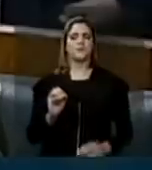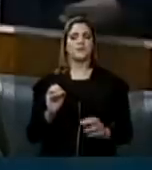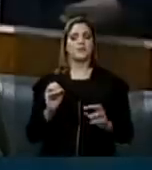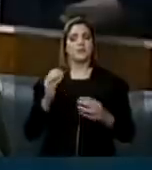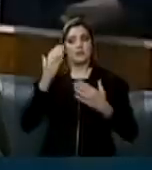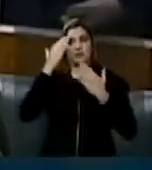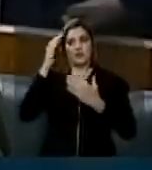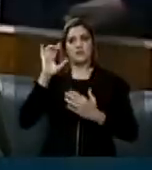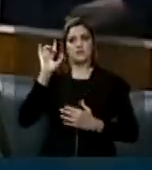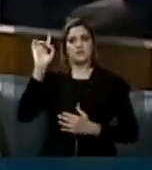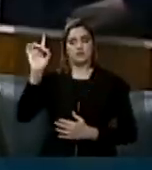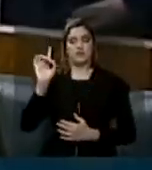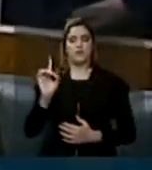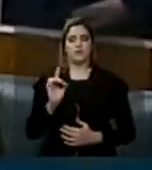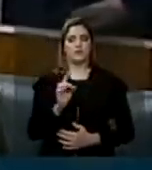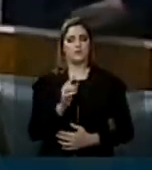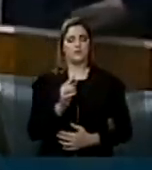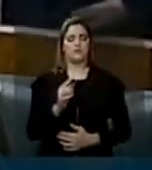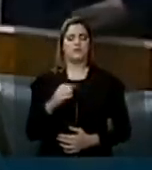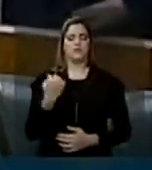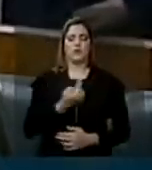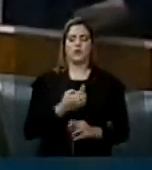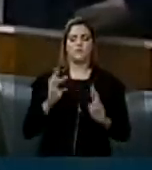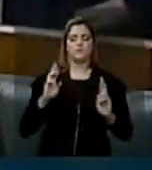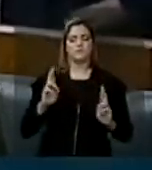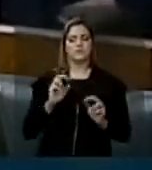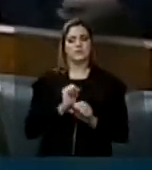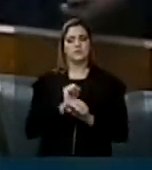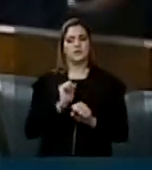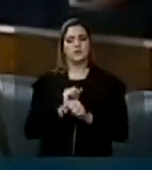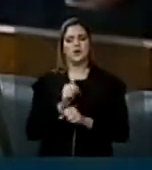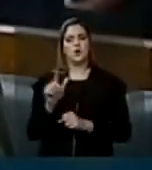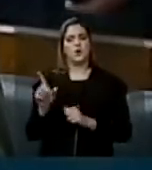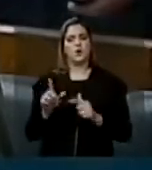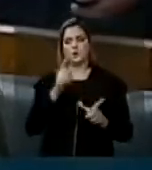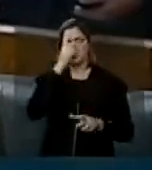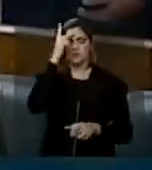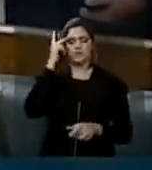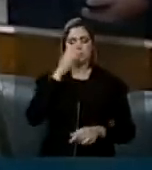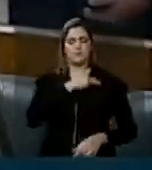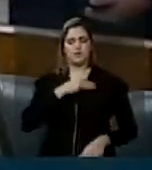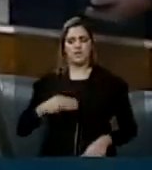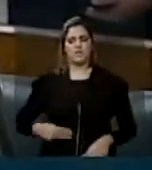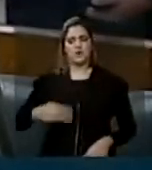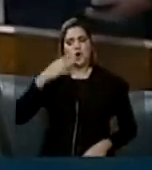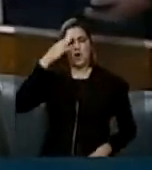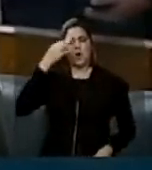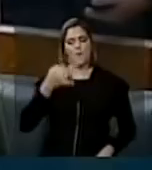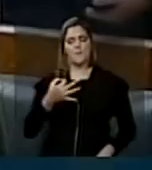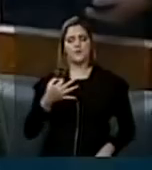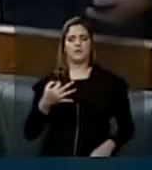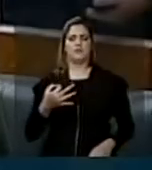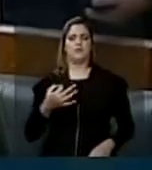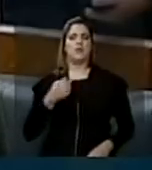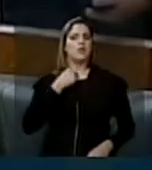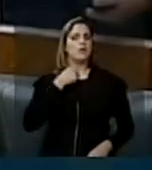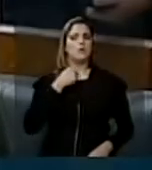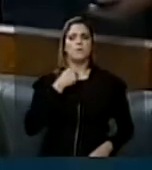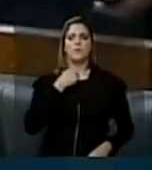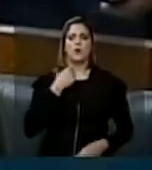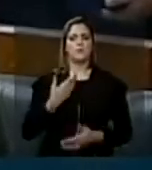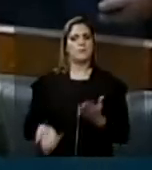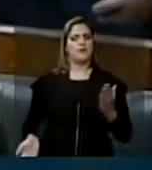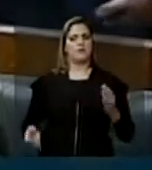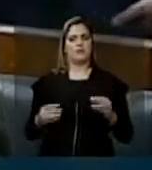um pedido de vistas estamos esperançosos que os demais ministros compreendam que não pode